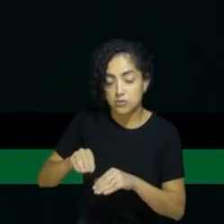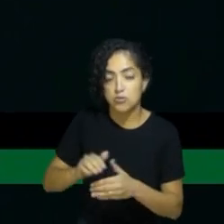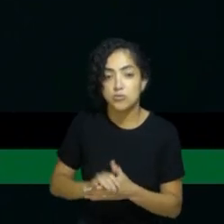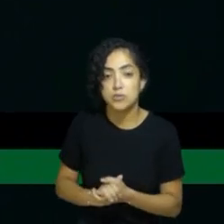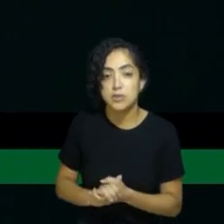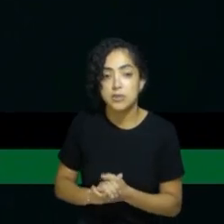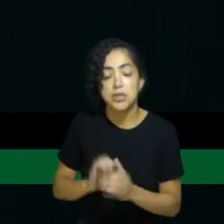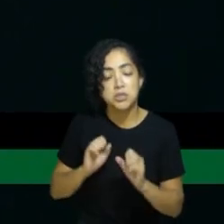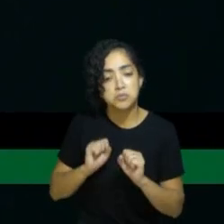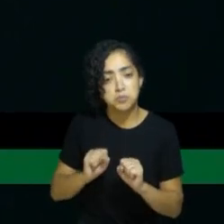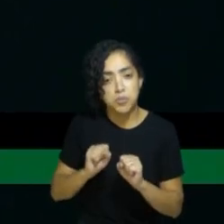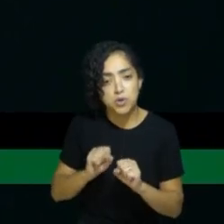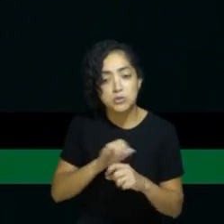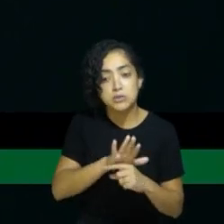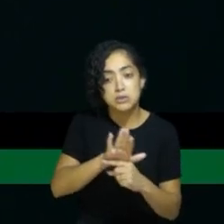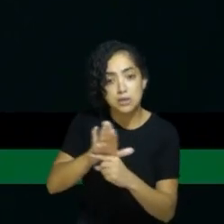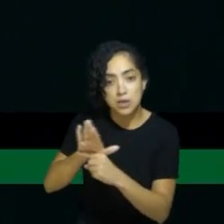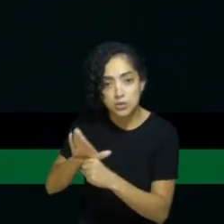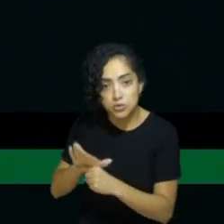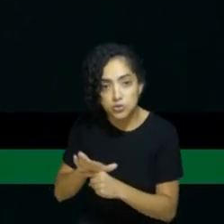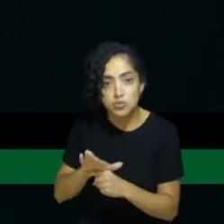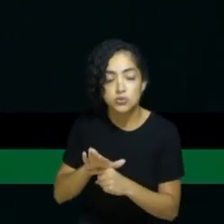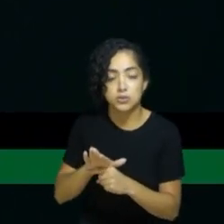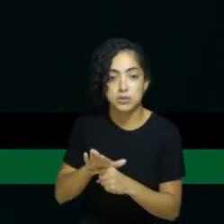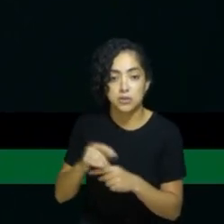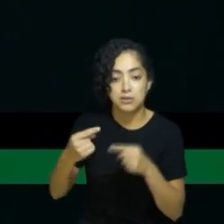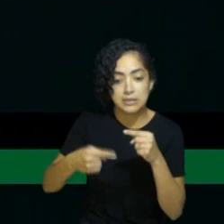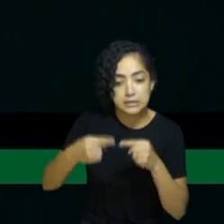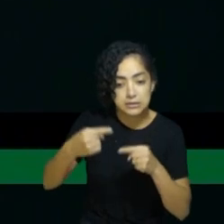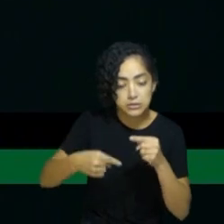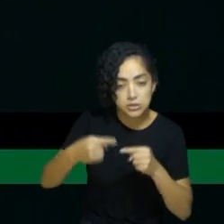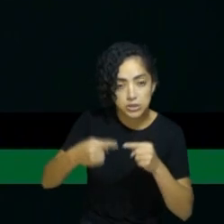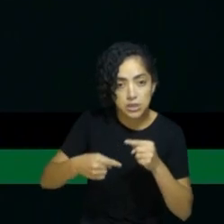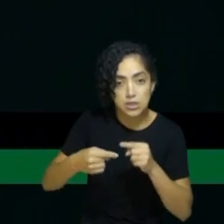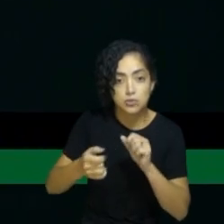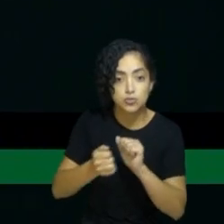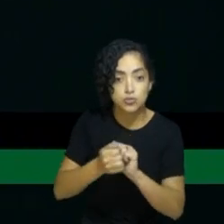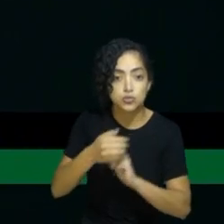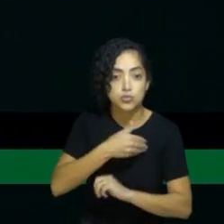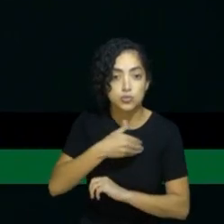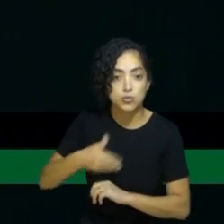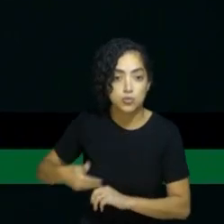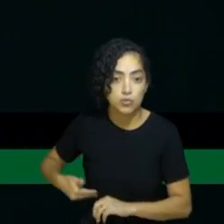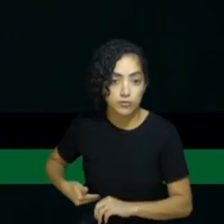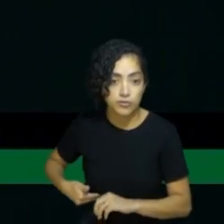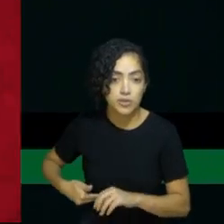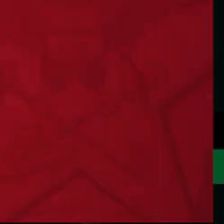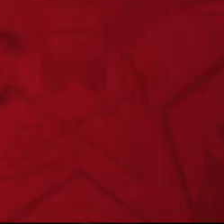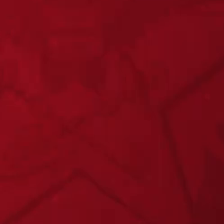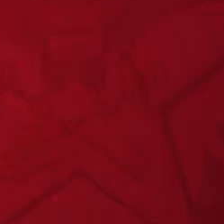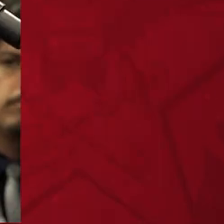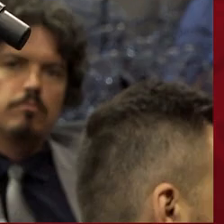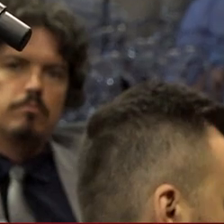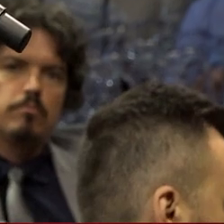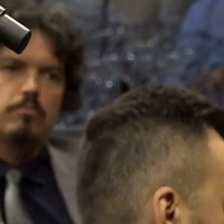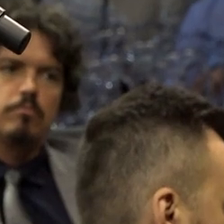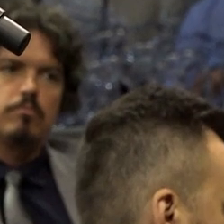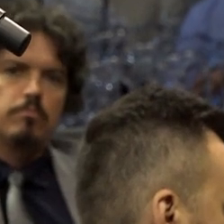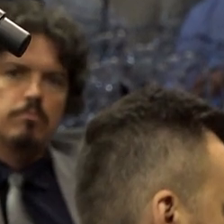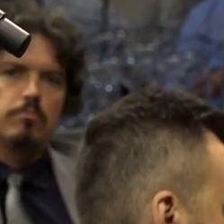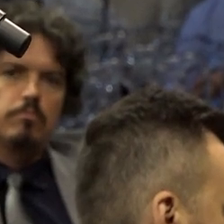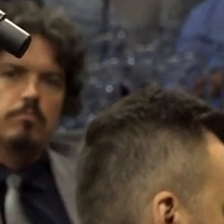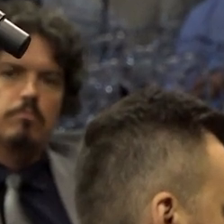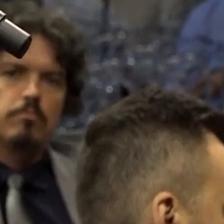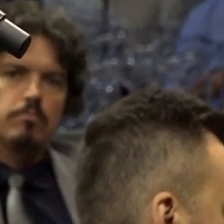possa ajudarmos neste diálogo com o governo a fim de que essa greve possa terminar. O deputado